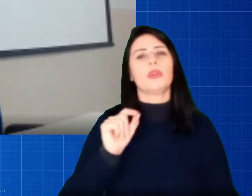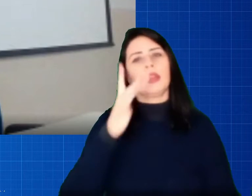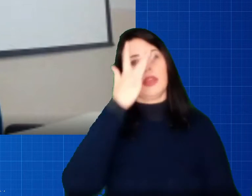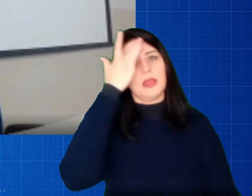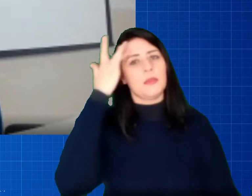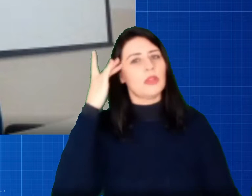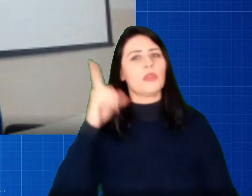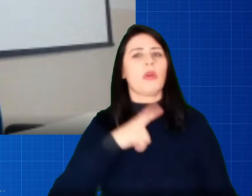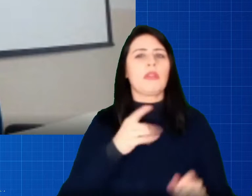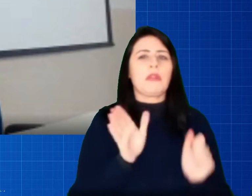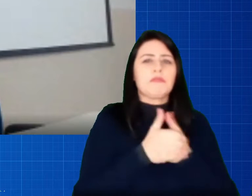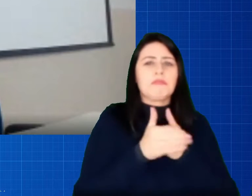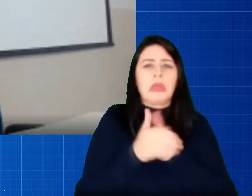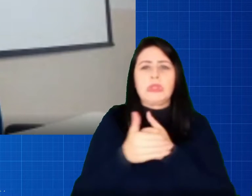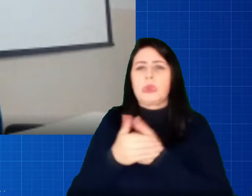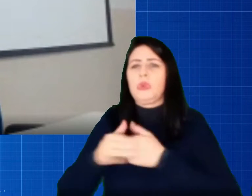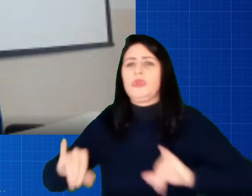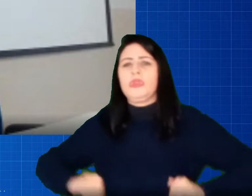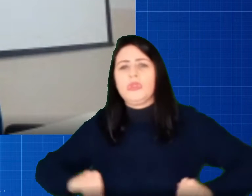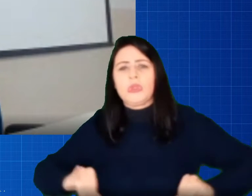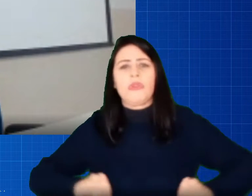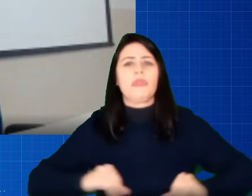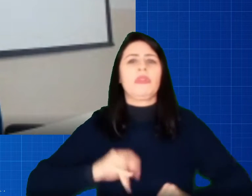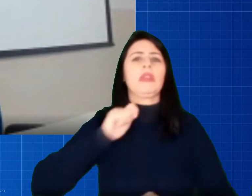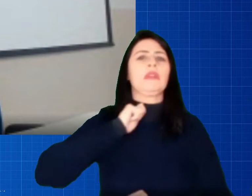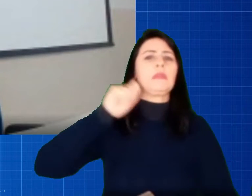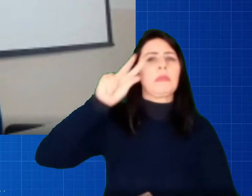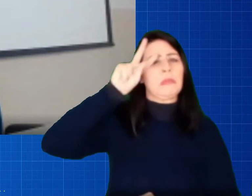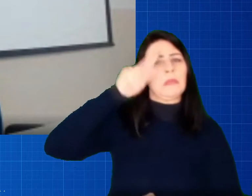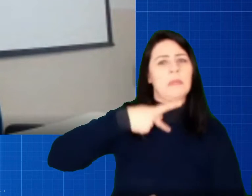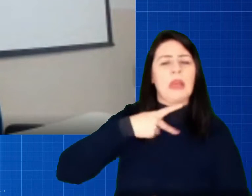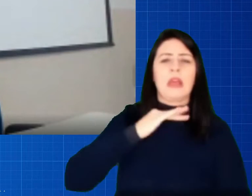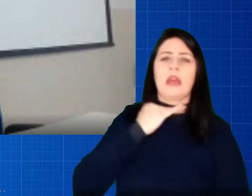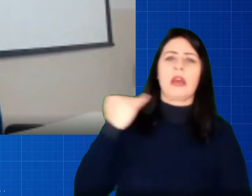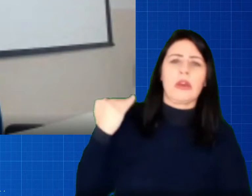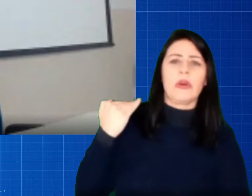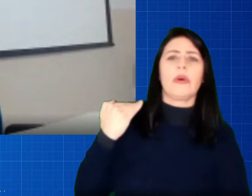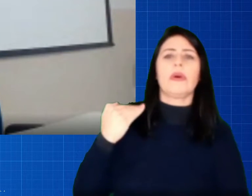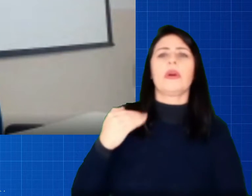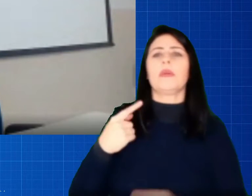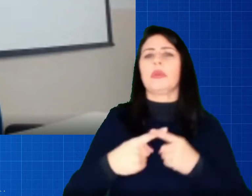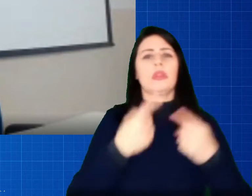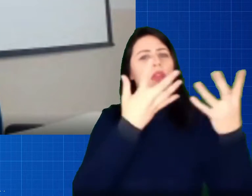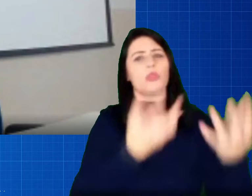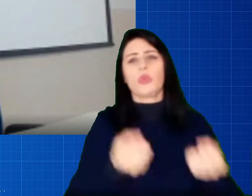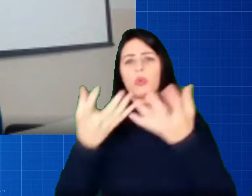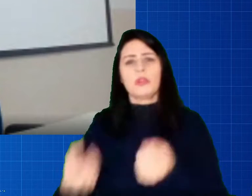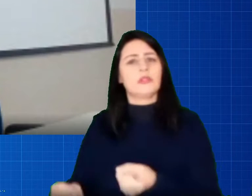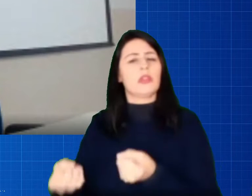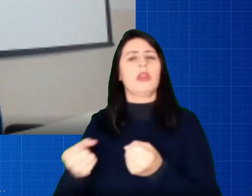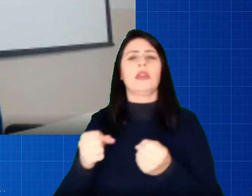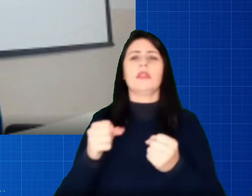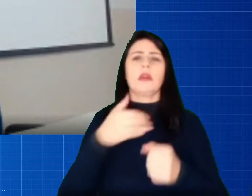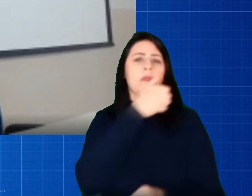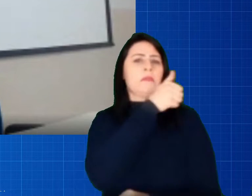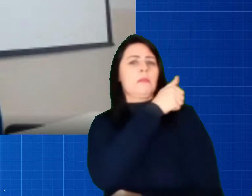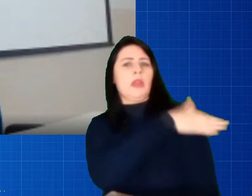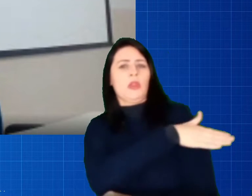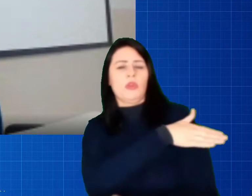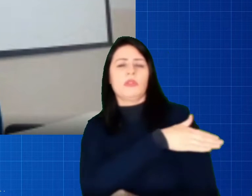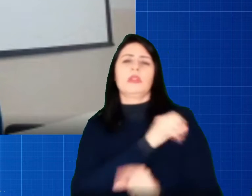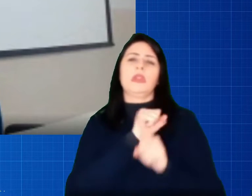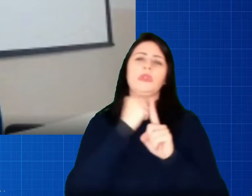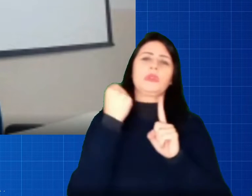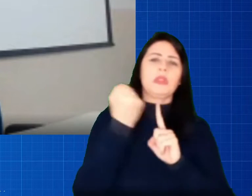porque as pessoas ficavam escondidas e sofrendo e cometendo suicídio por falta de aceitação, pelos estigmas e